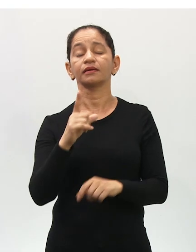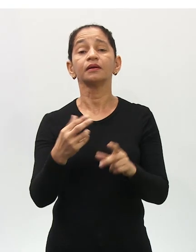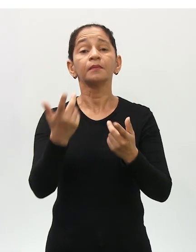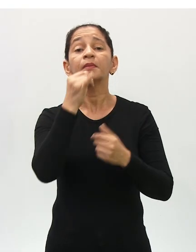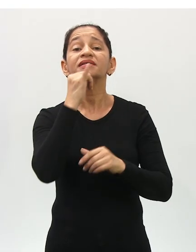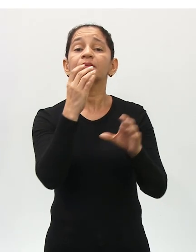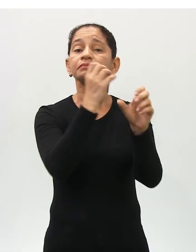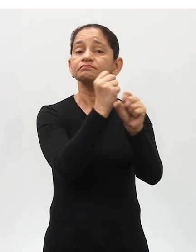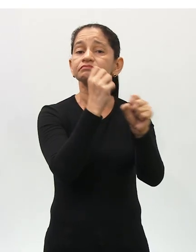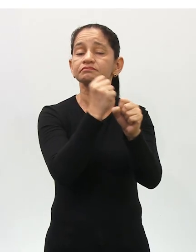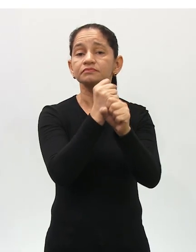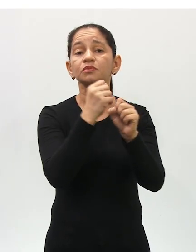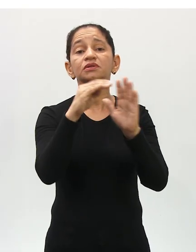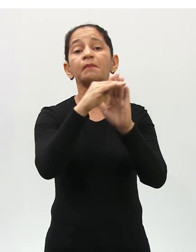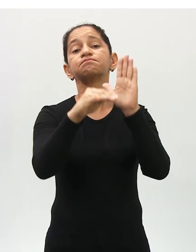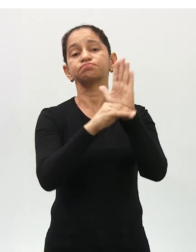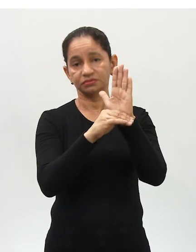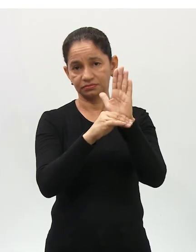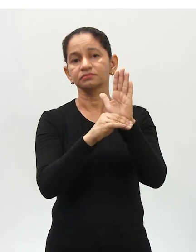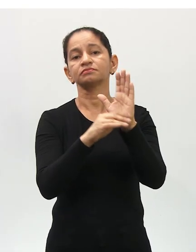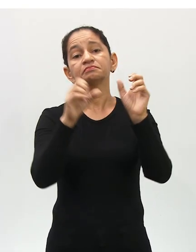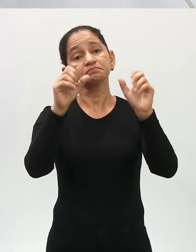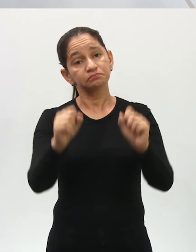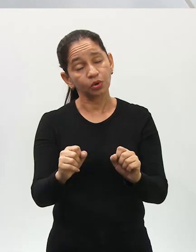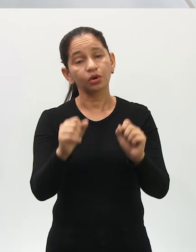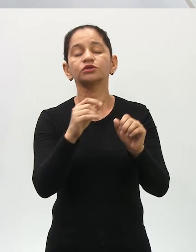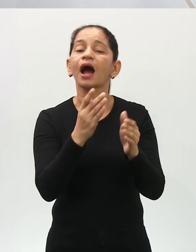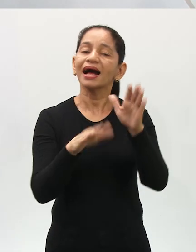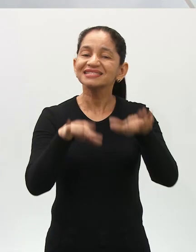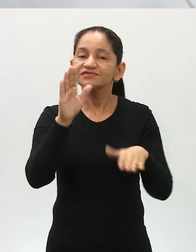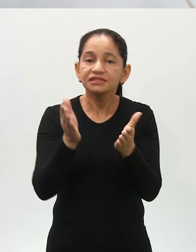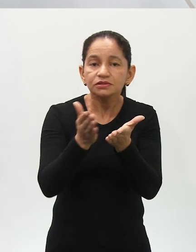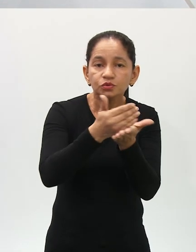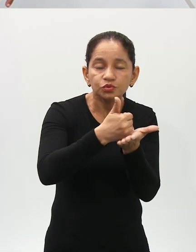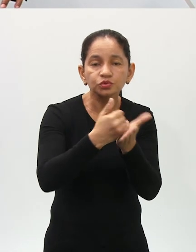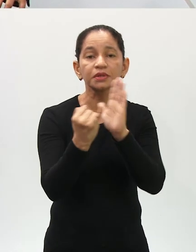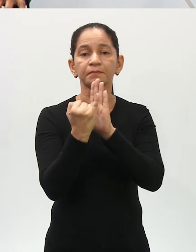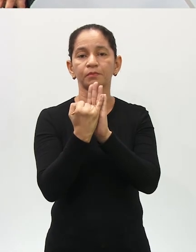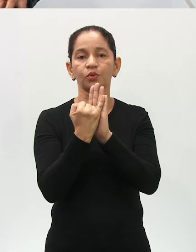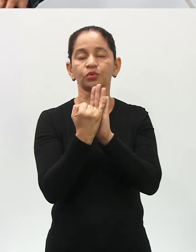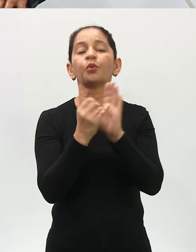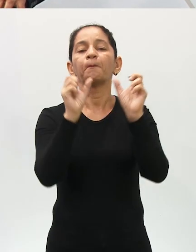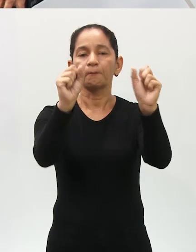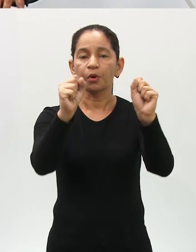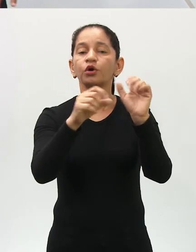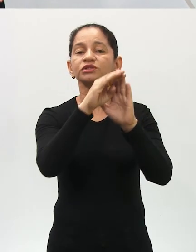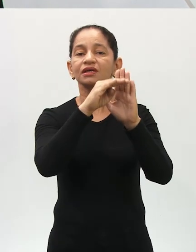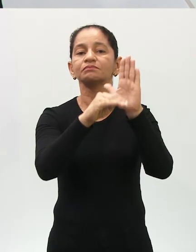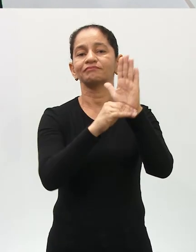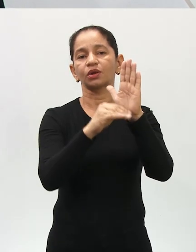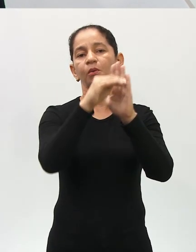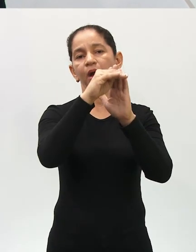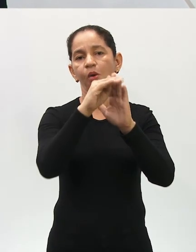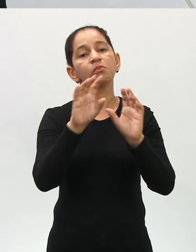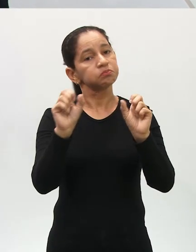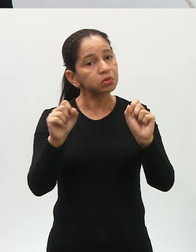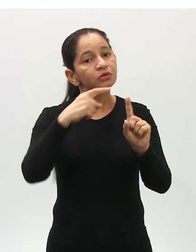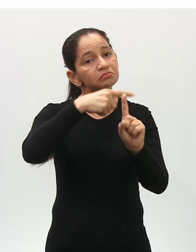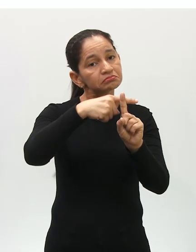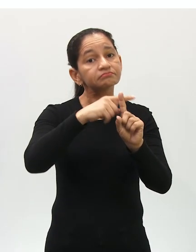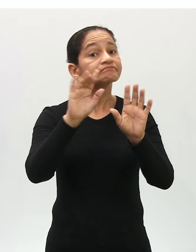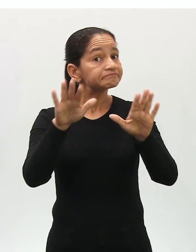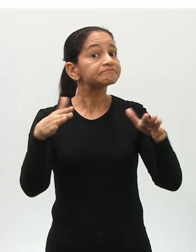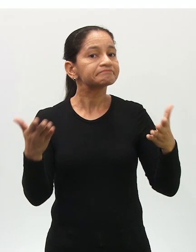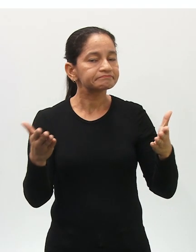vezes a estimativa de receitas pode ficar menor e a arrecadação maior não deixa de ser considerado esse valor como receitas orçamentárias.